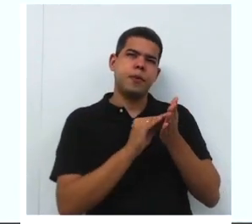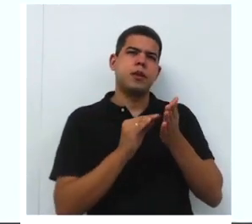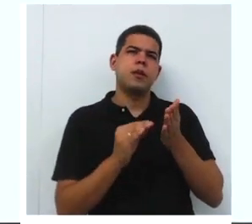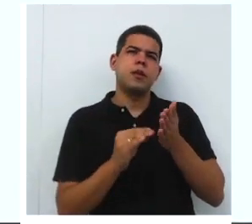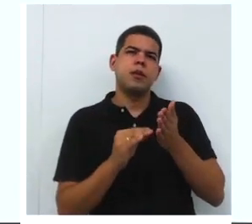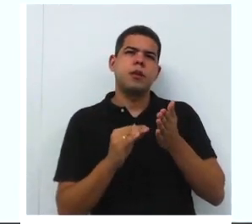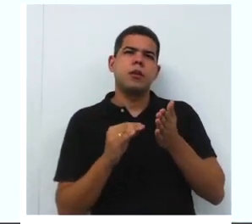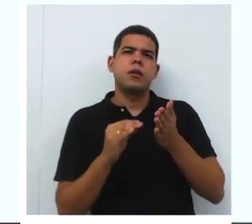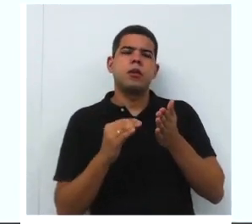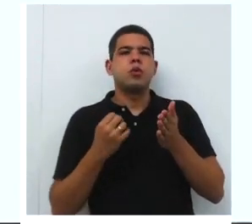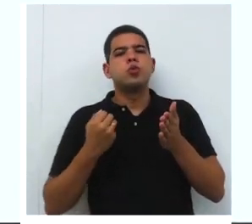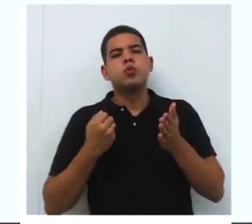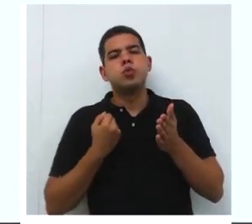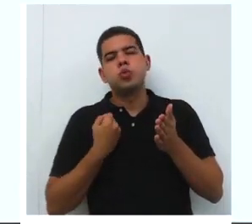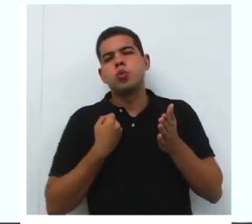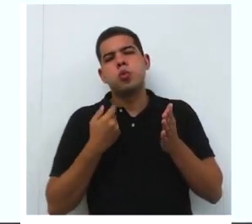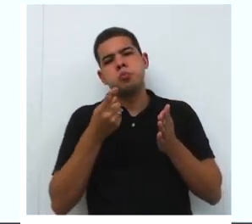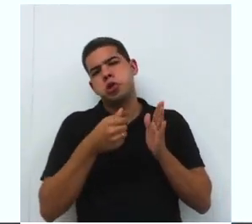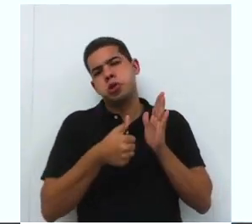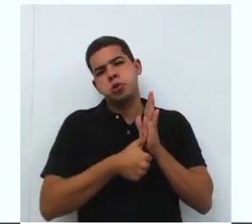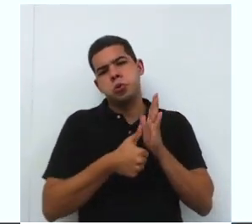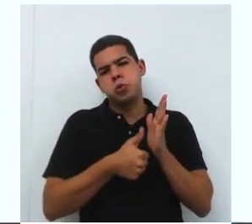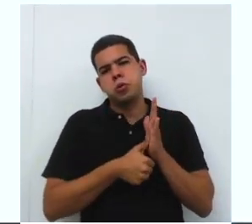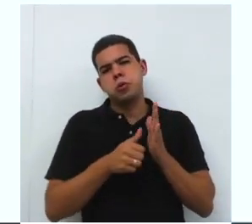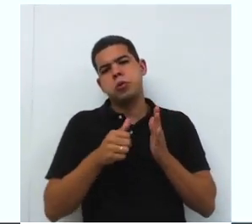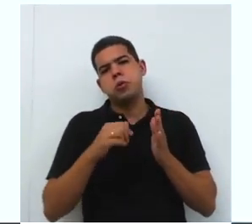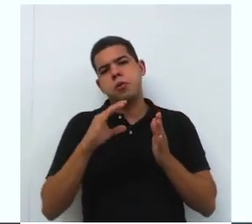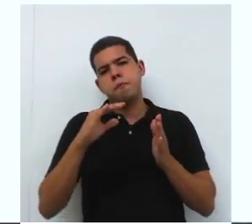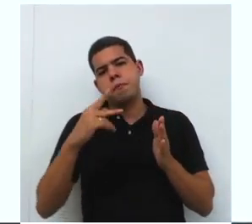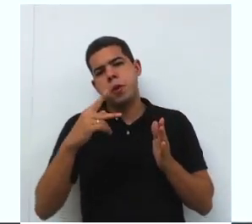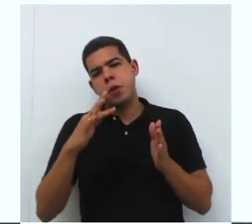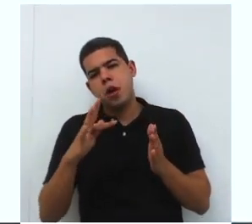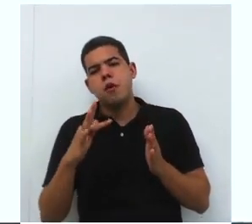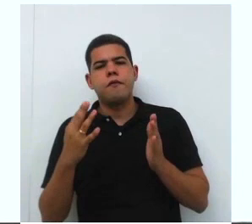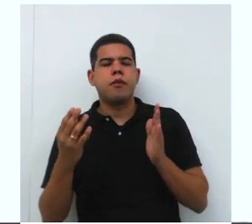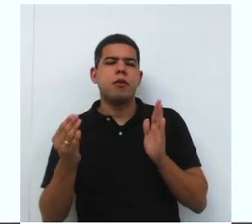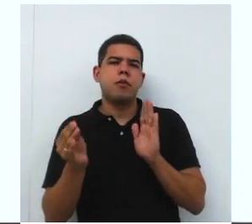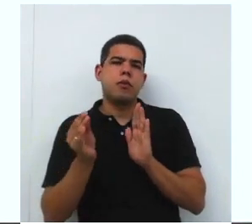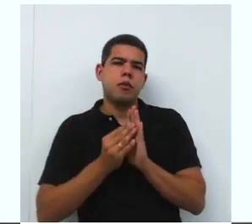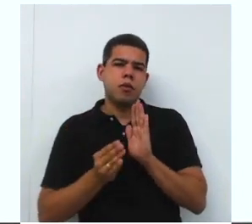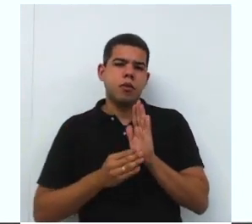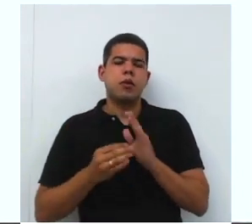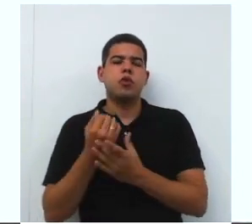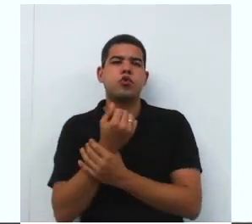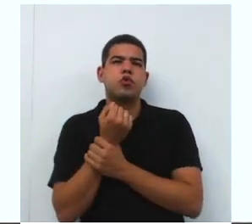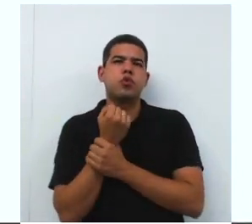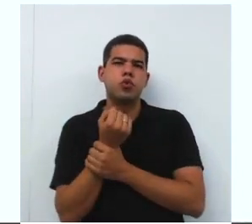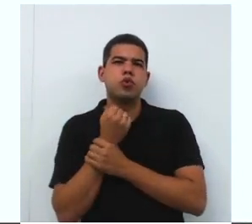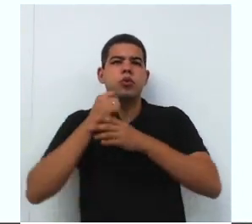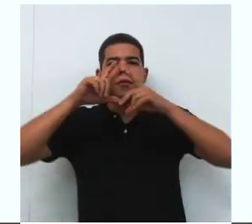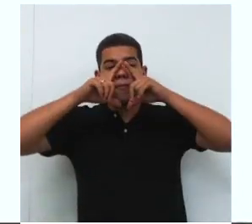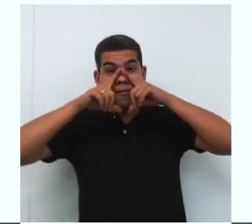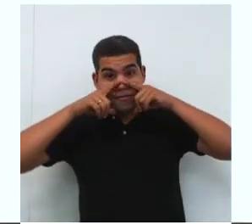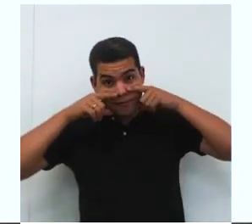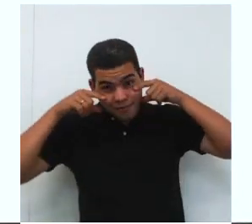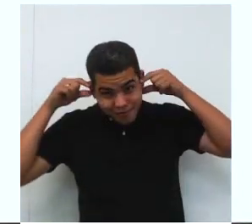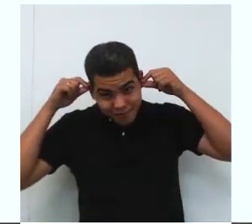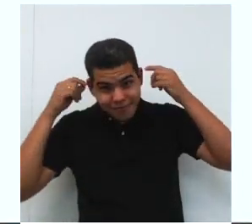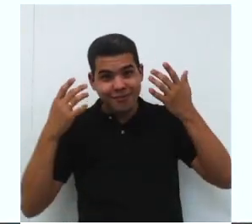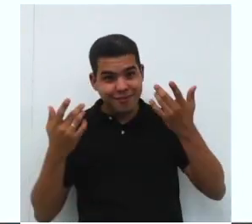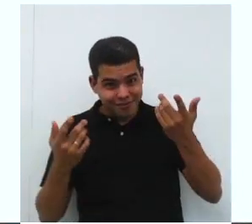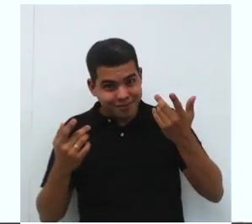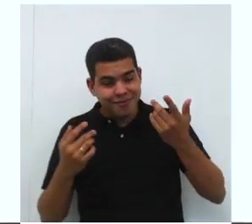entendeu? O número do seu documento e aí o quê? Naquele dia, naquela hora, com segurança, aí você levando a